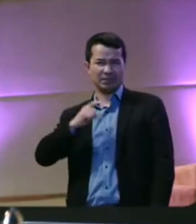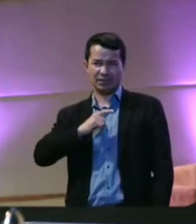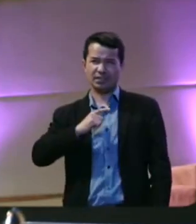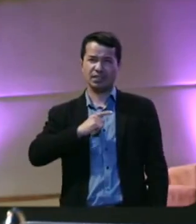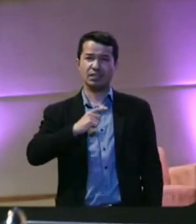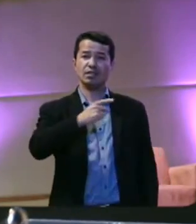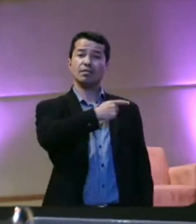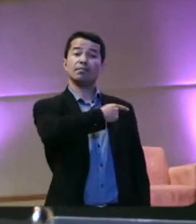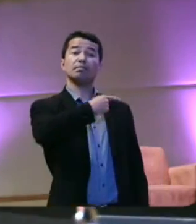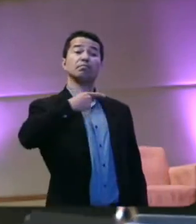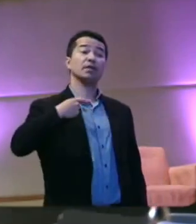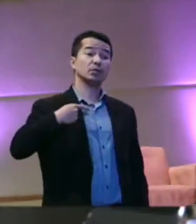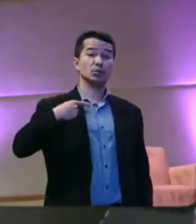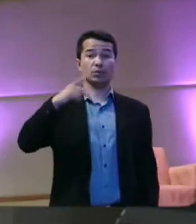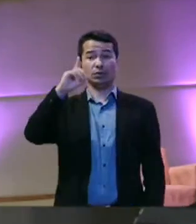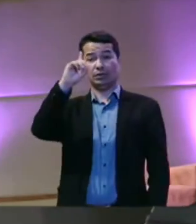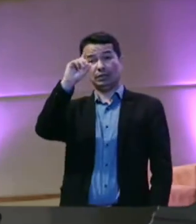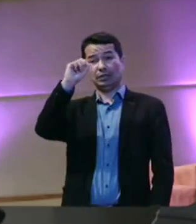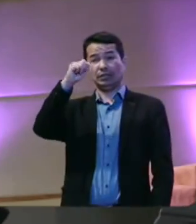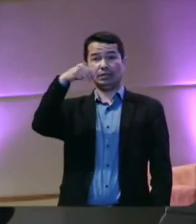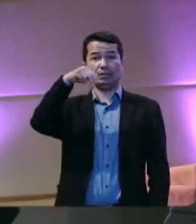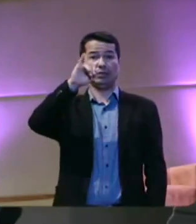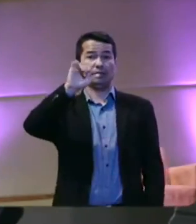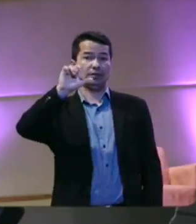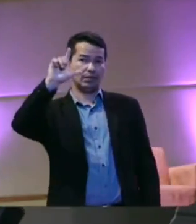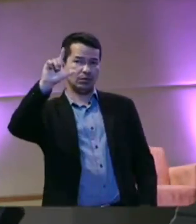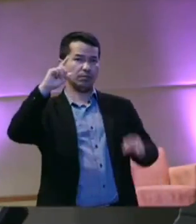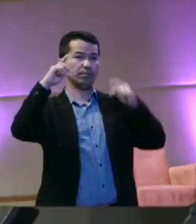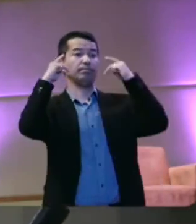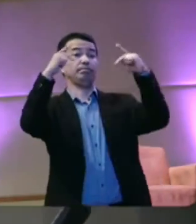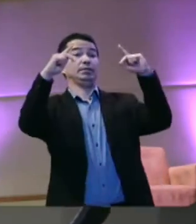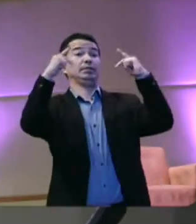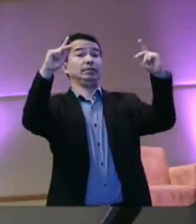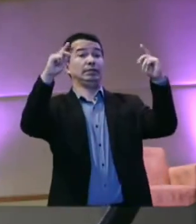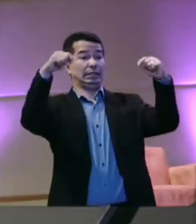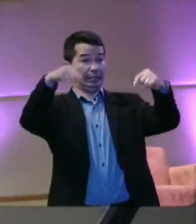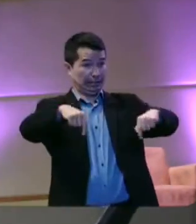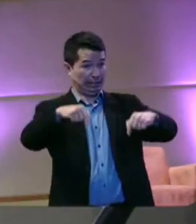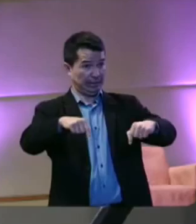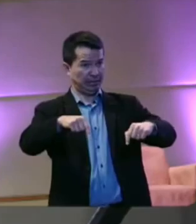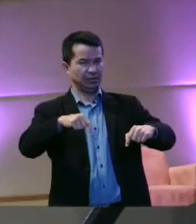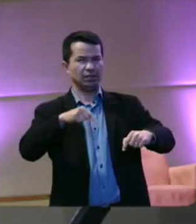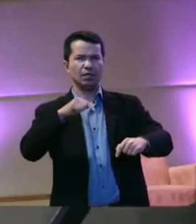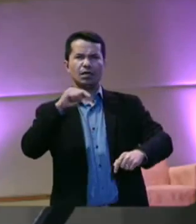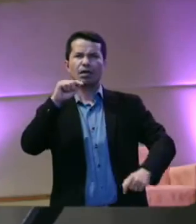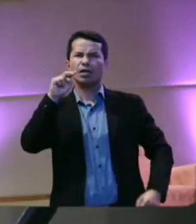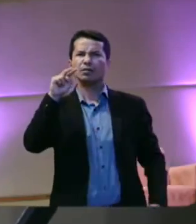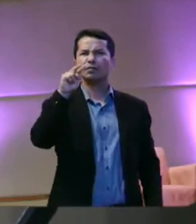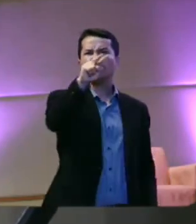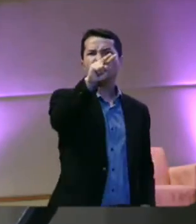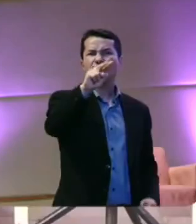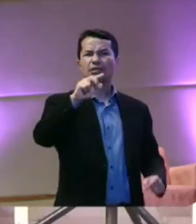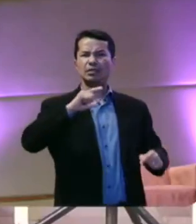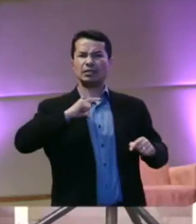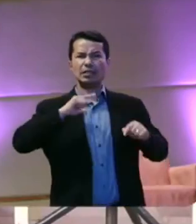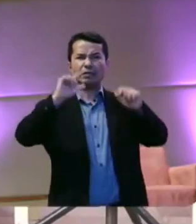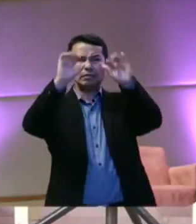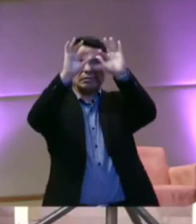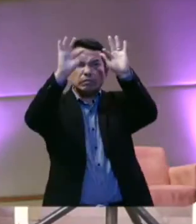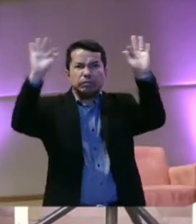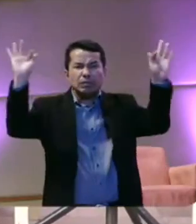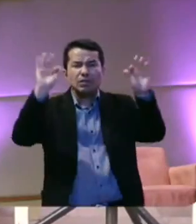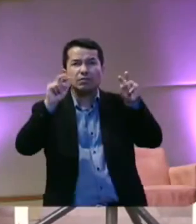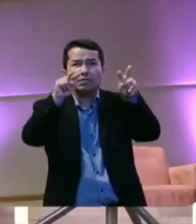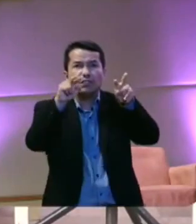o pastor Daniel esteve ministrando aqui, e quando ele falou uma frase, aquela frase foi um golpe